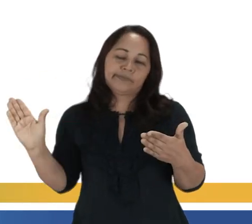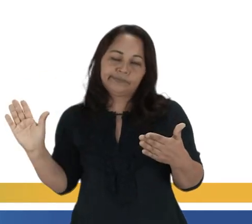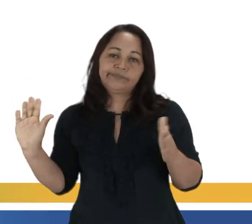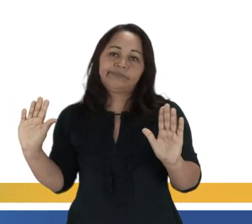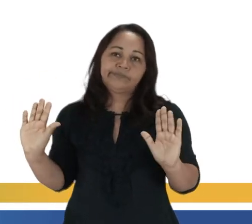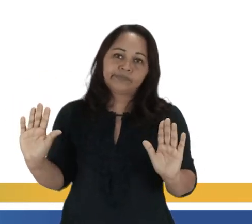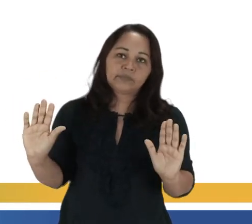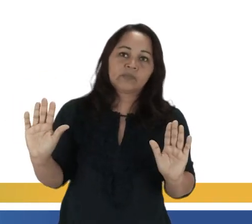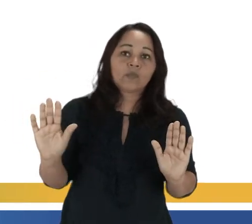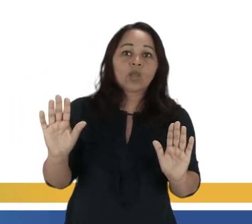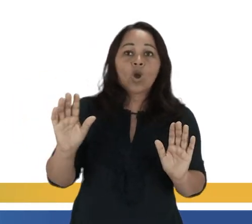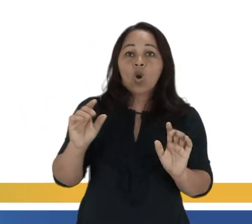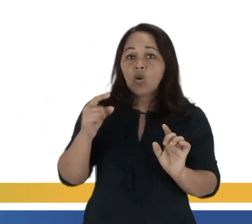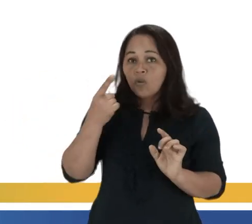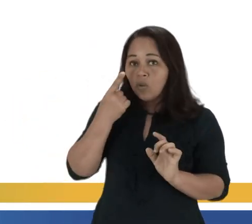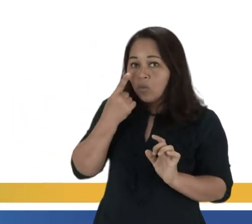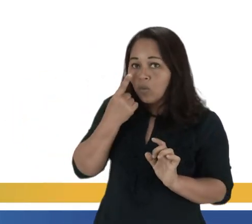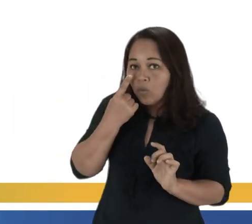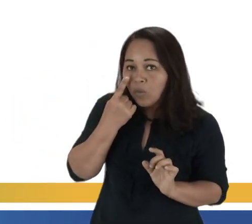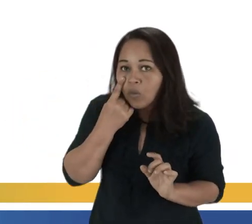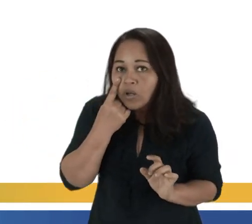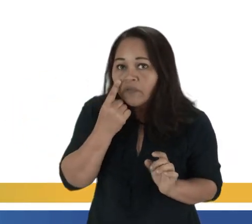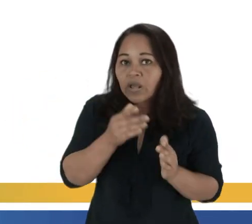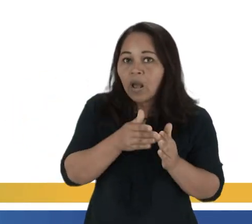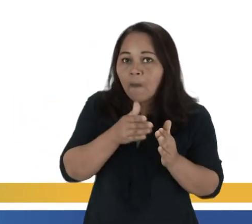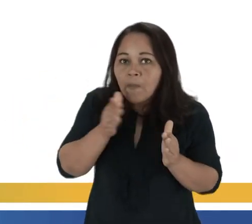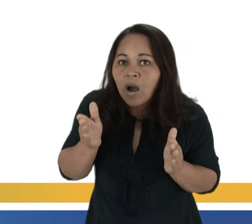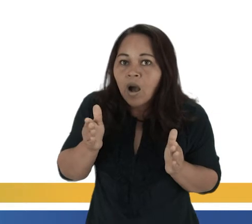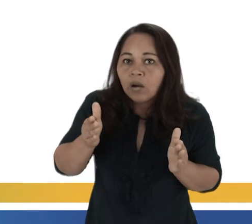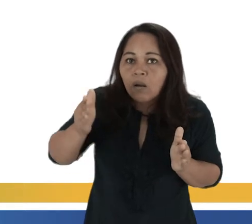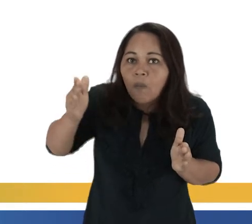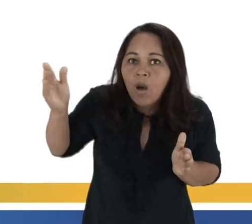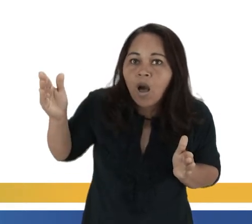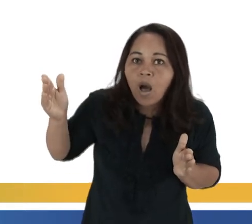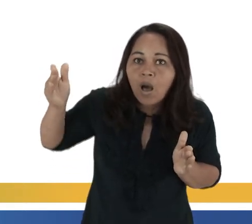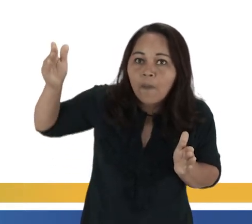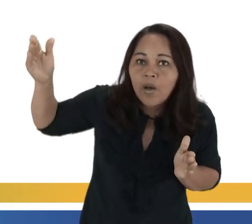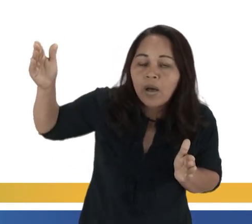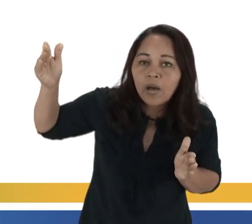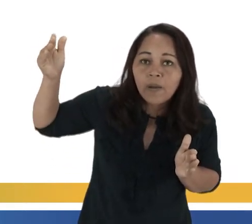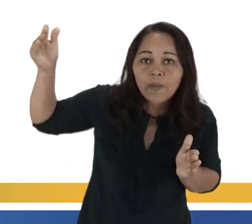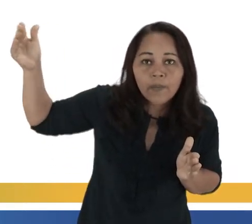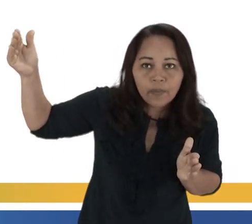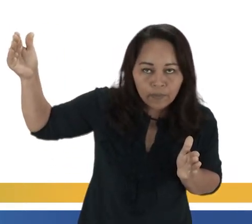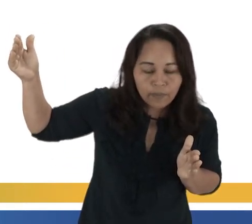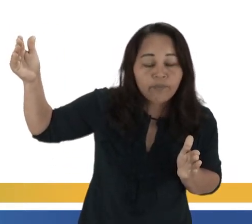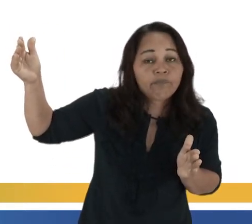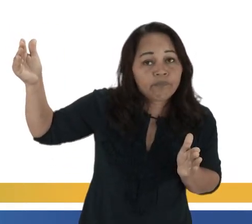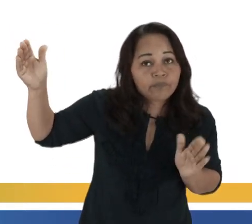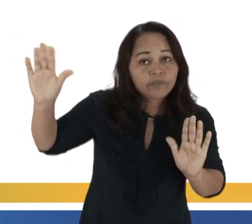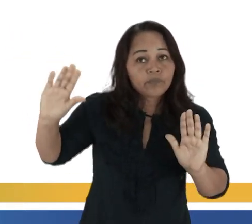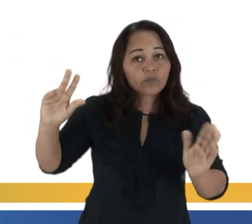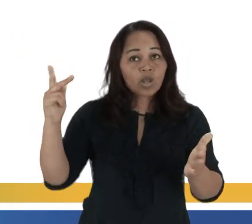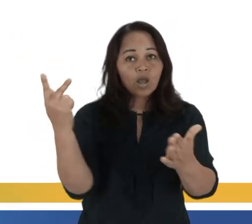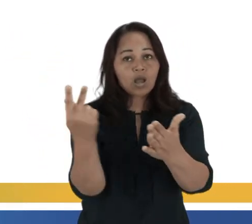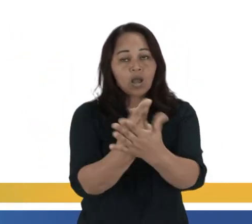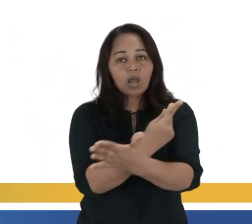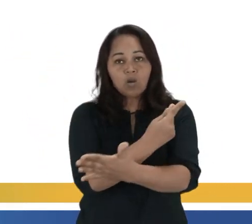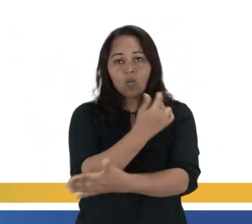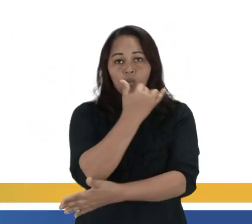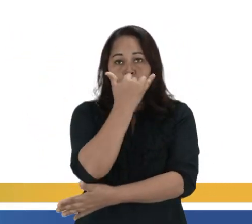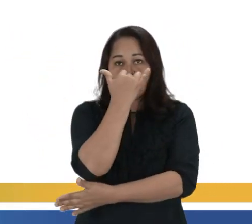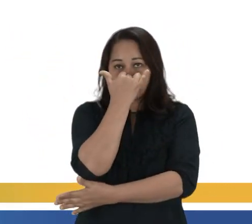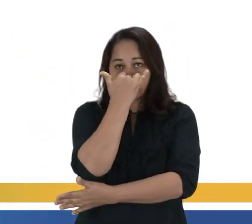sucessivamente. Observe que foram 4 dígitos, 4 tentativas de dígito e apenas 3